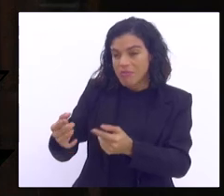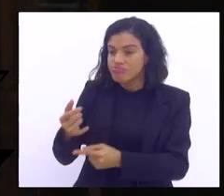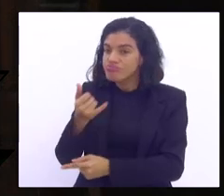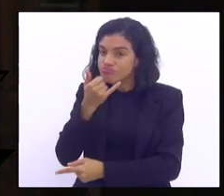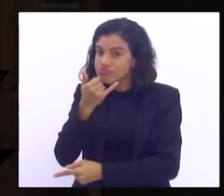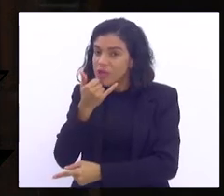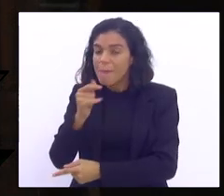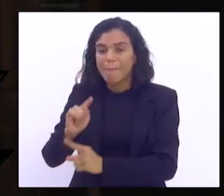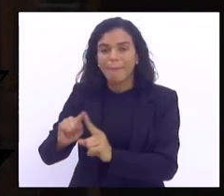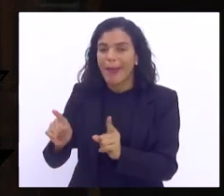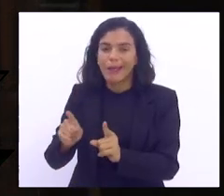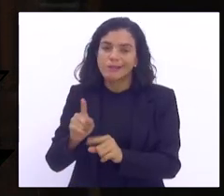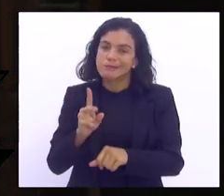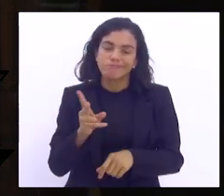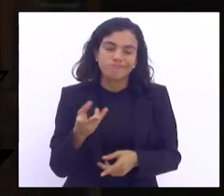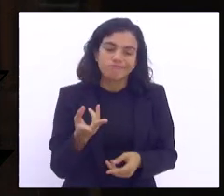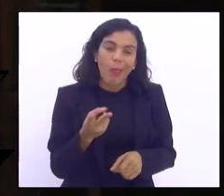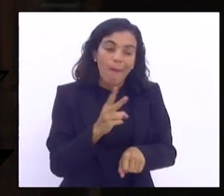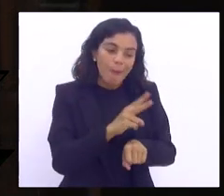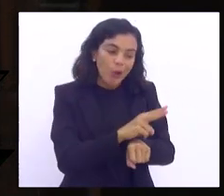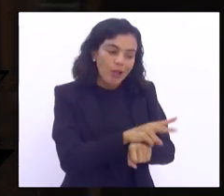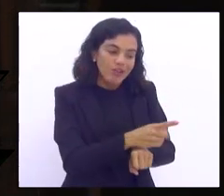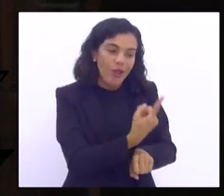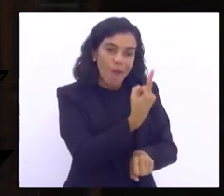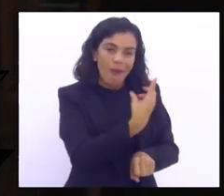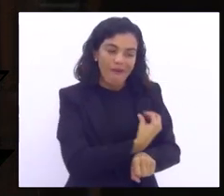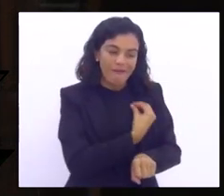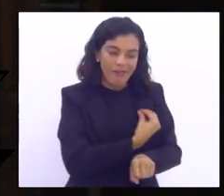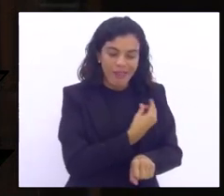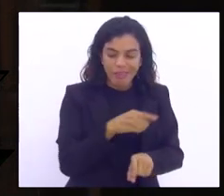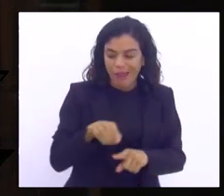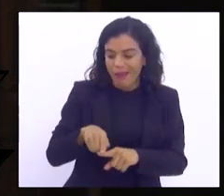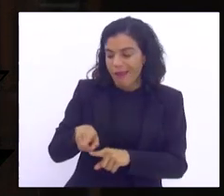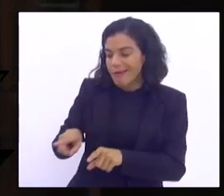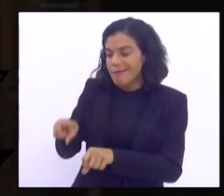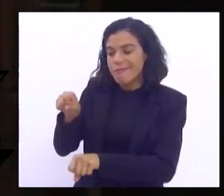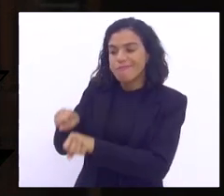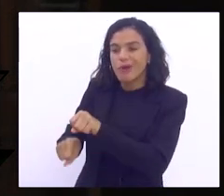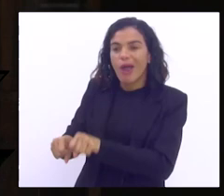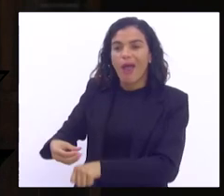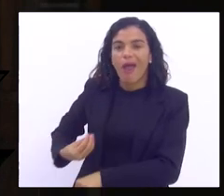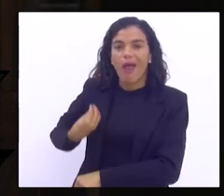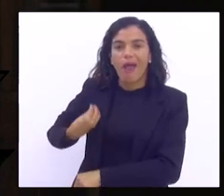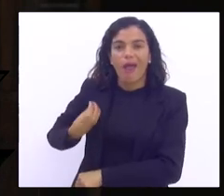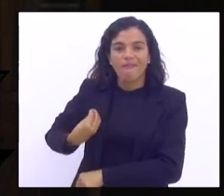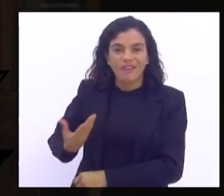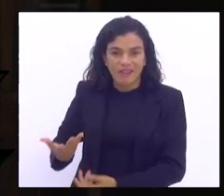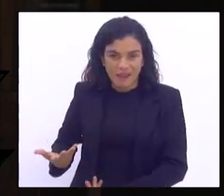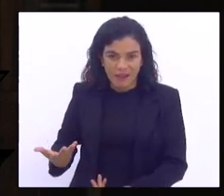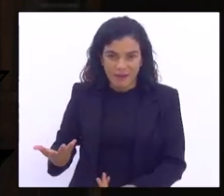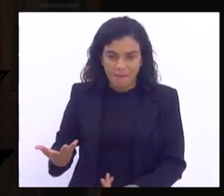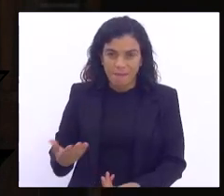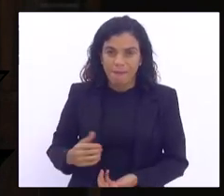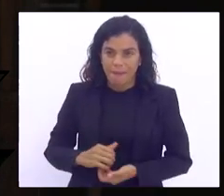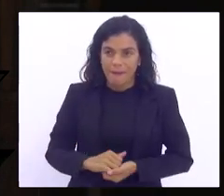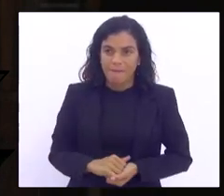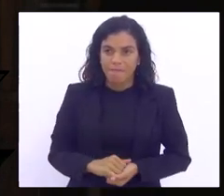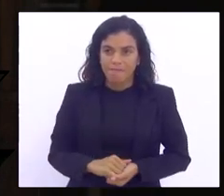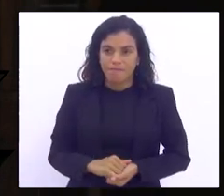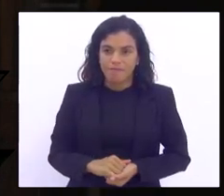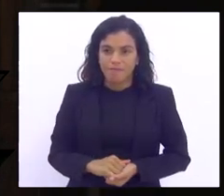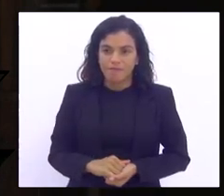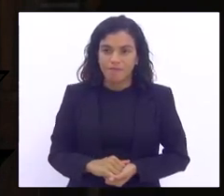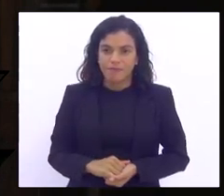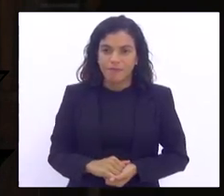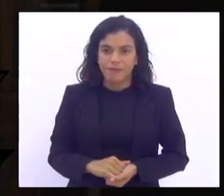como proteger a vida de outrem, salvar a fama, a honra, diminuir a pobreza da família, evitar o escândalo.